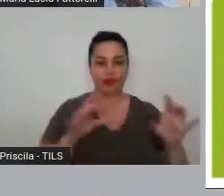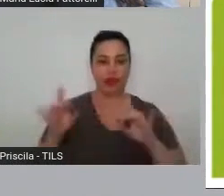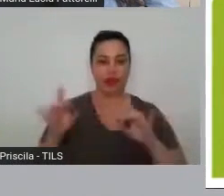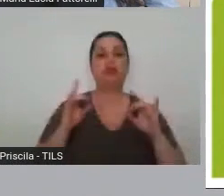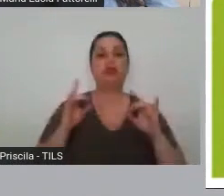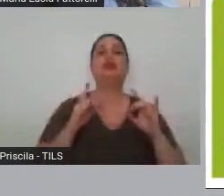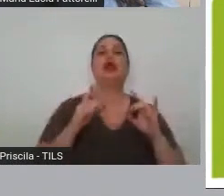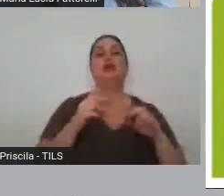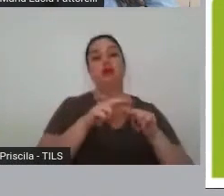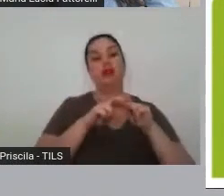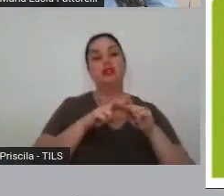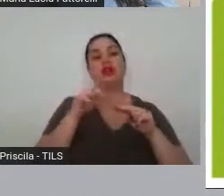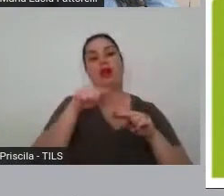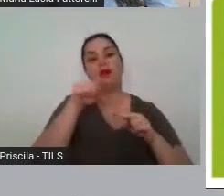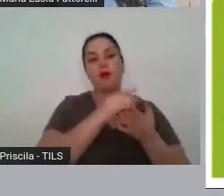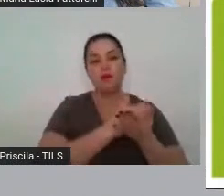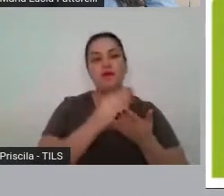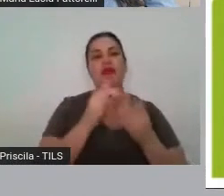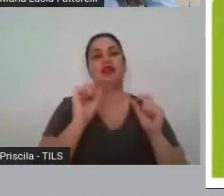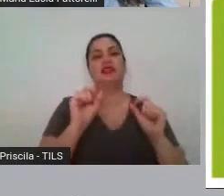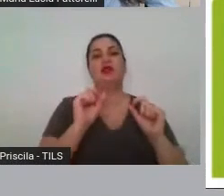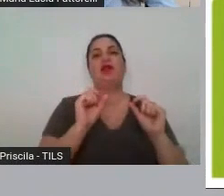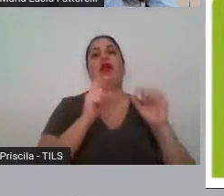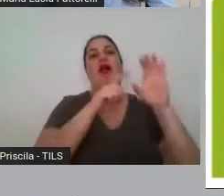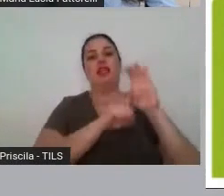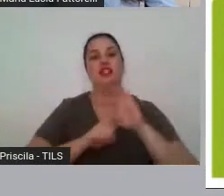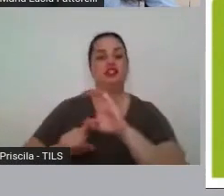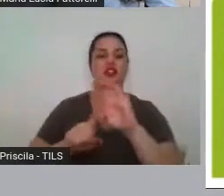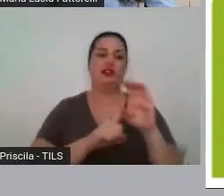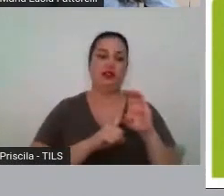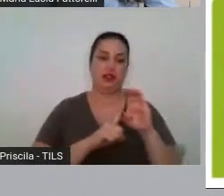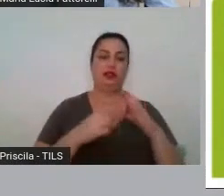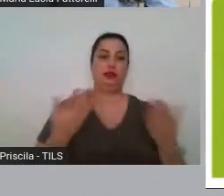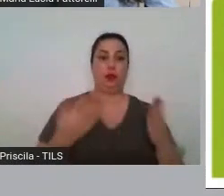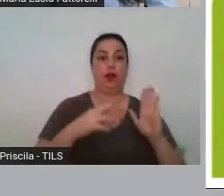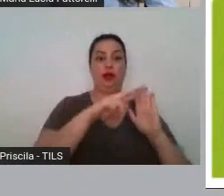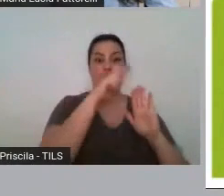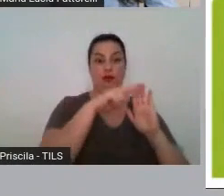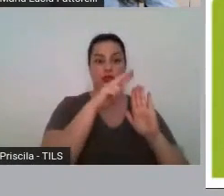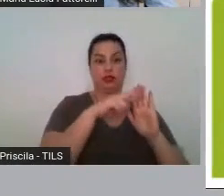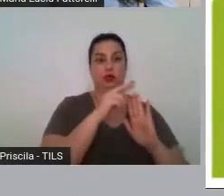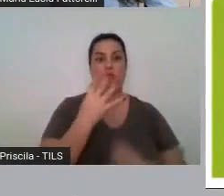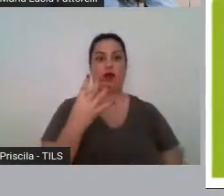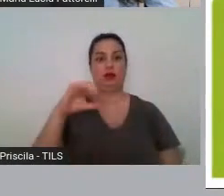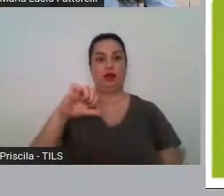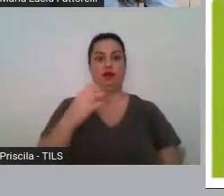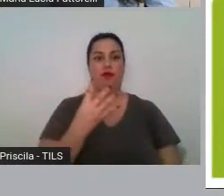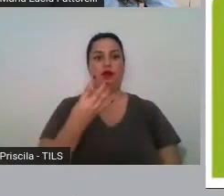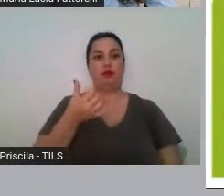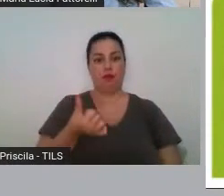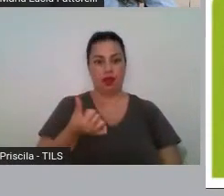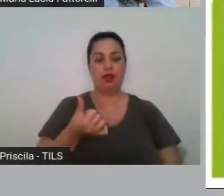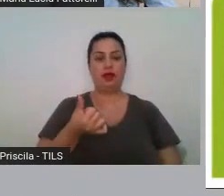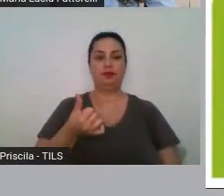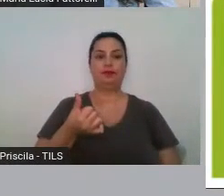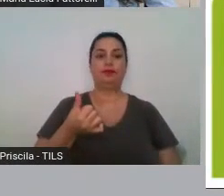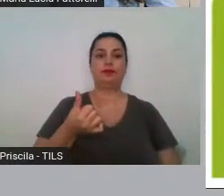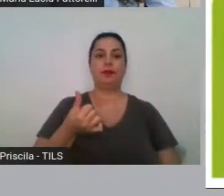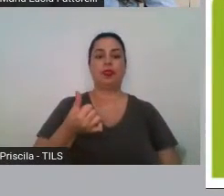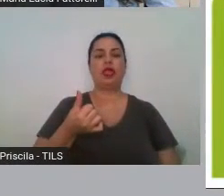a renegociação da 9496 é aonde, depois o Paulo tinha passado no grupo uma